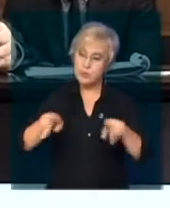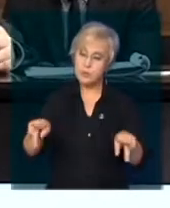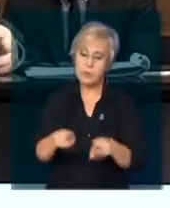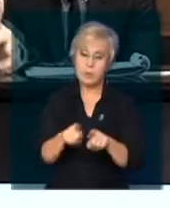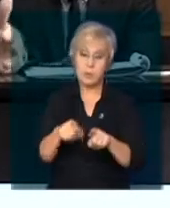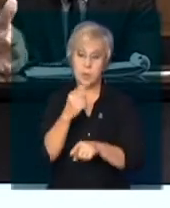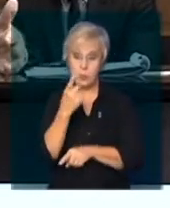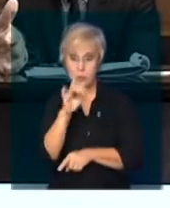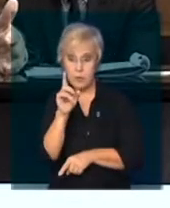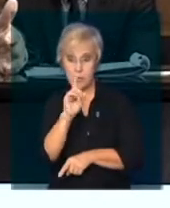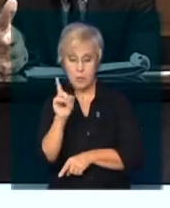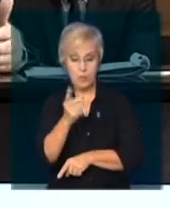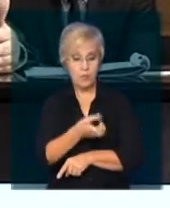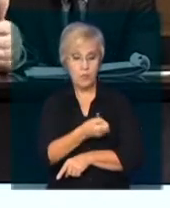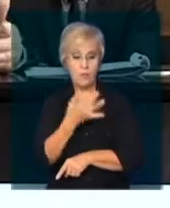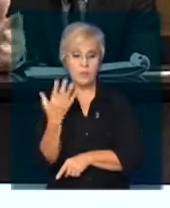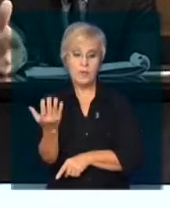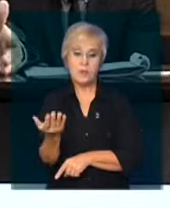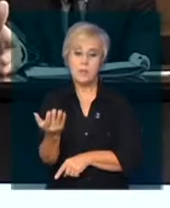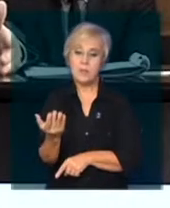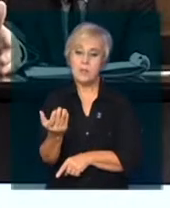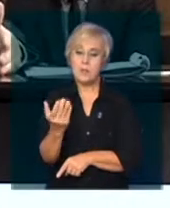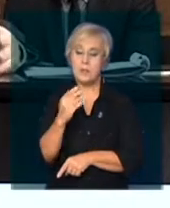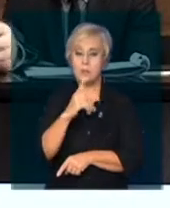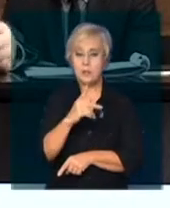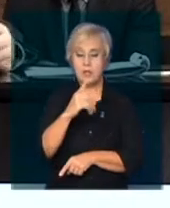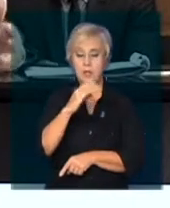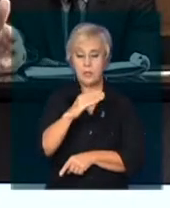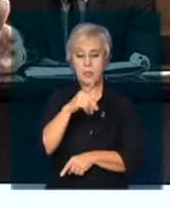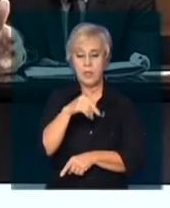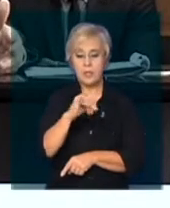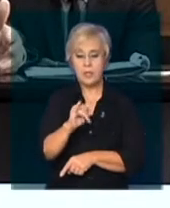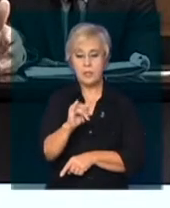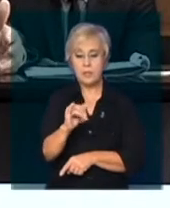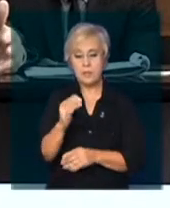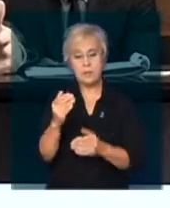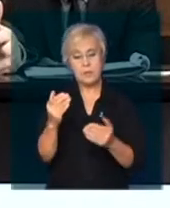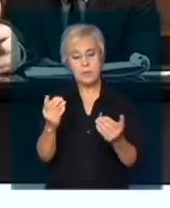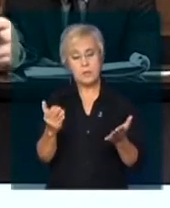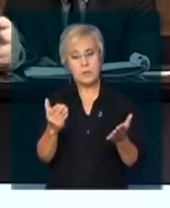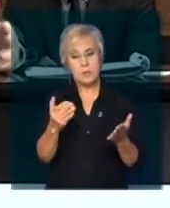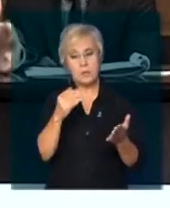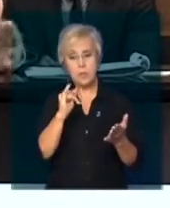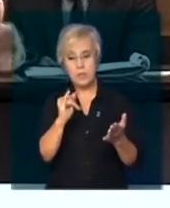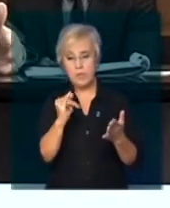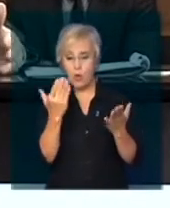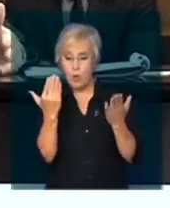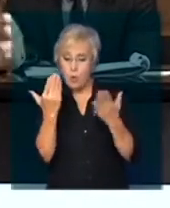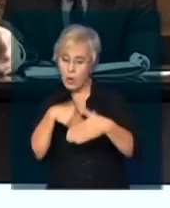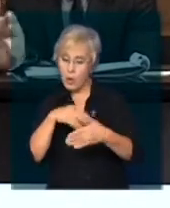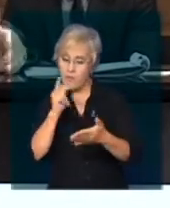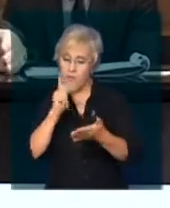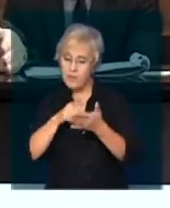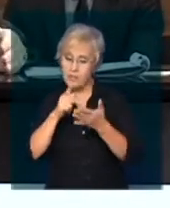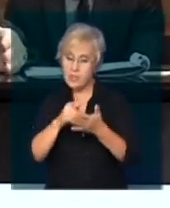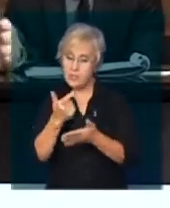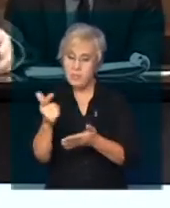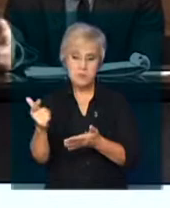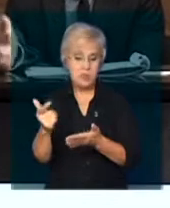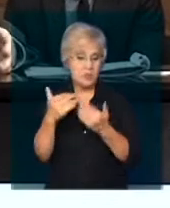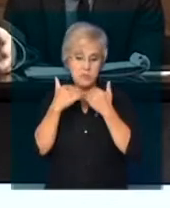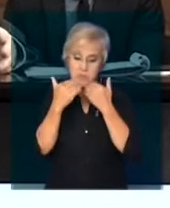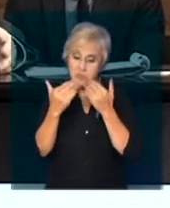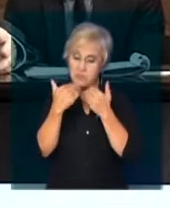só. CPI sem fato determinado, ela é inconstitucional. Foi por isso o despacho que eu segui da Secretaria da Mesa, que essa